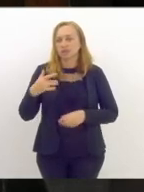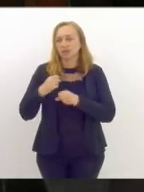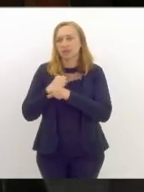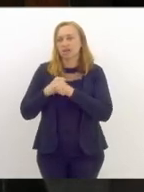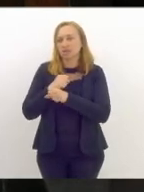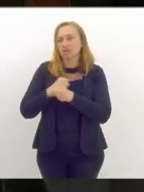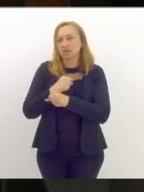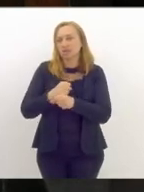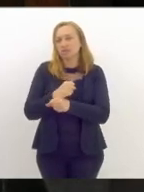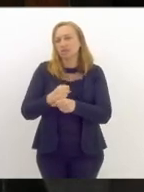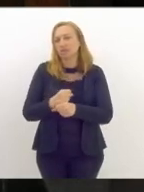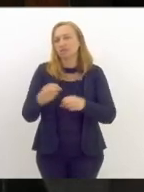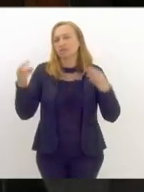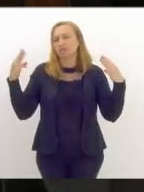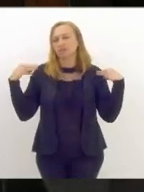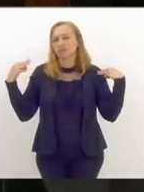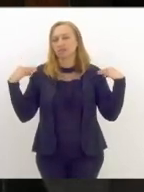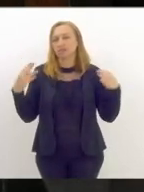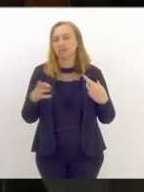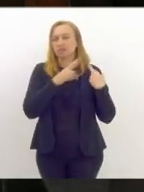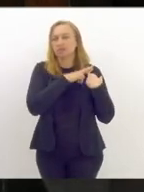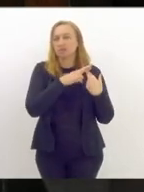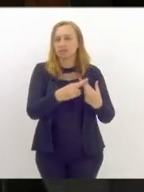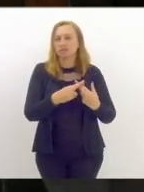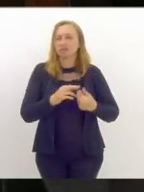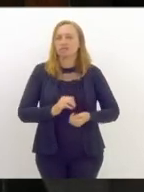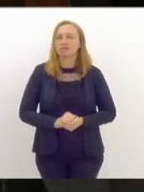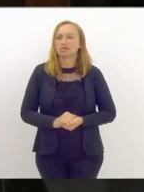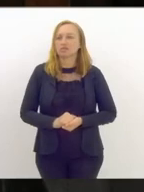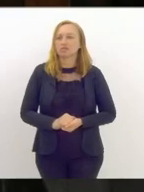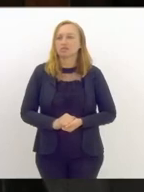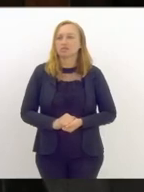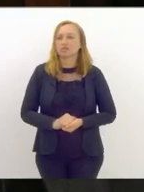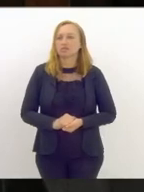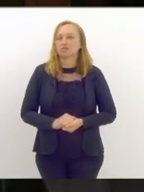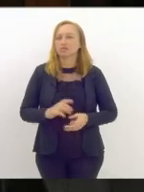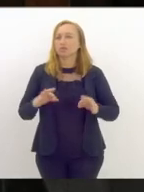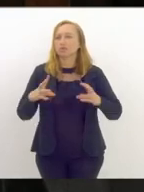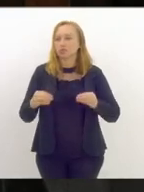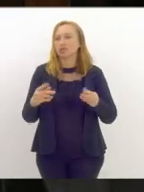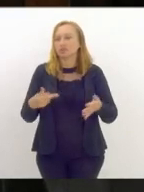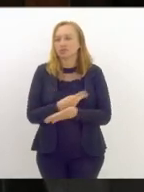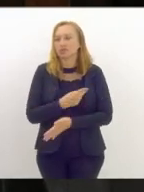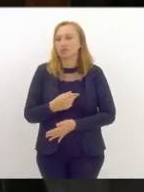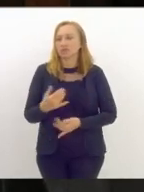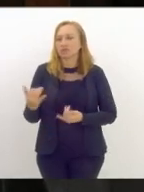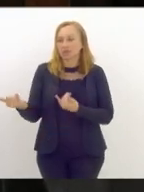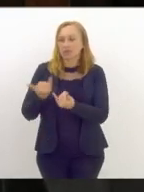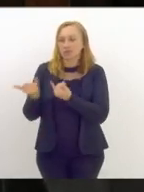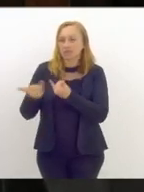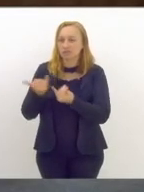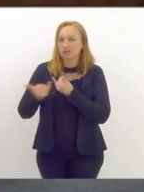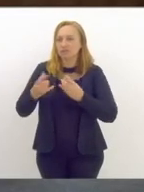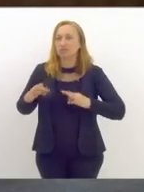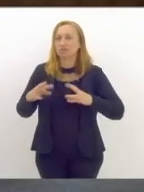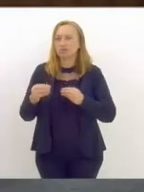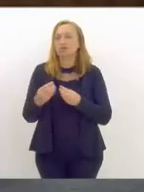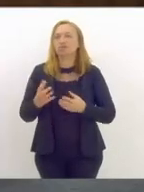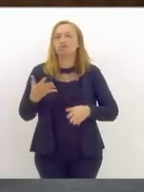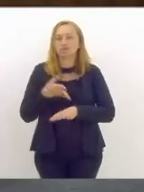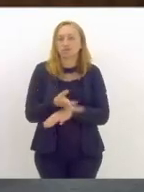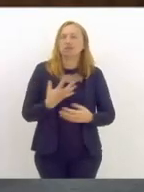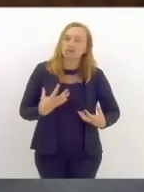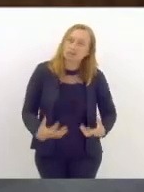anos, era meu motorista, era responsável por contar tudo o que acontecia em tudo quanto é lugar. Então, a gente às vezes chega cansado,